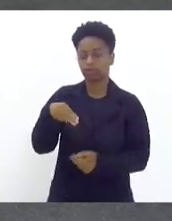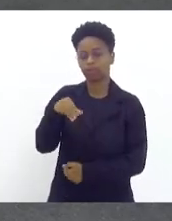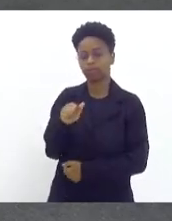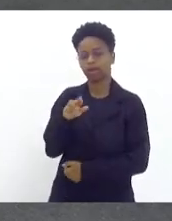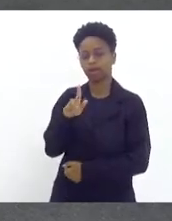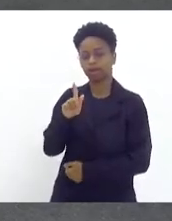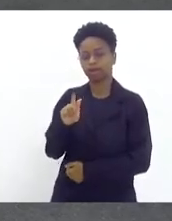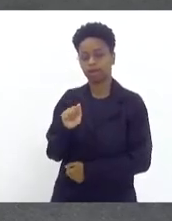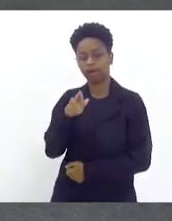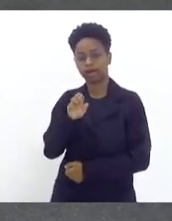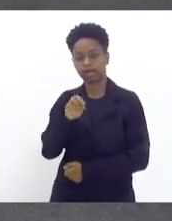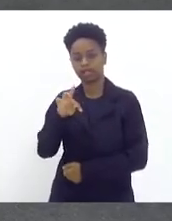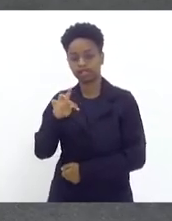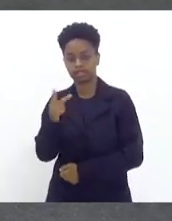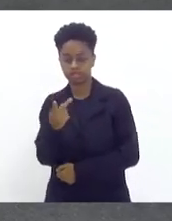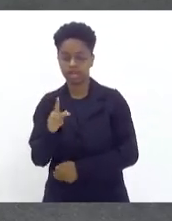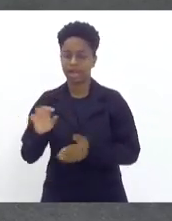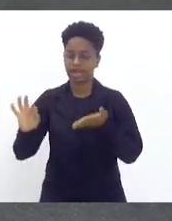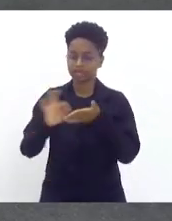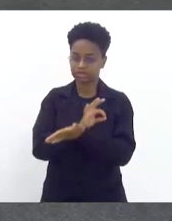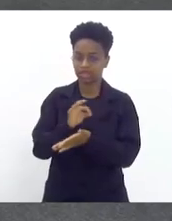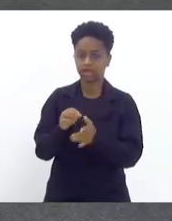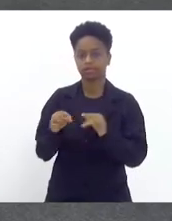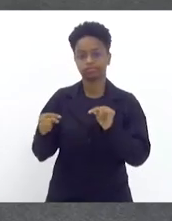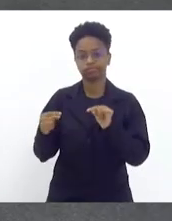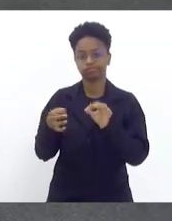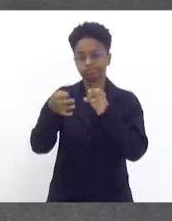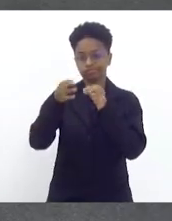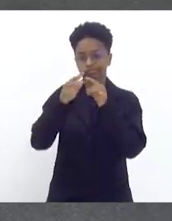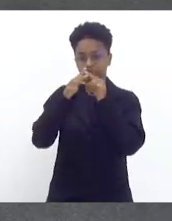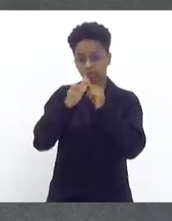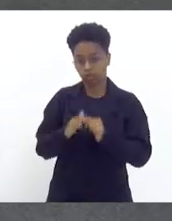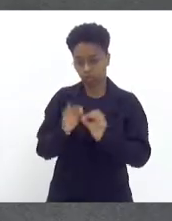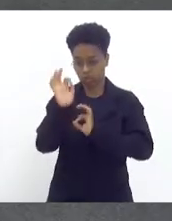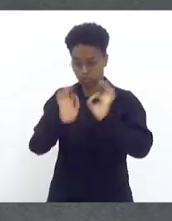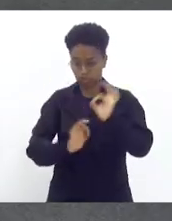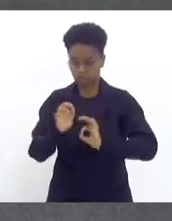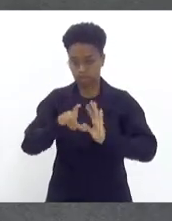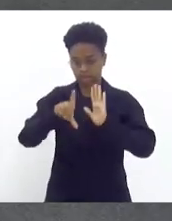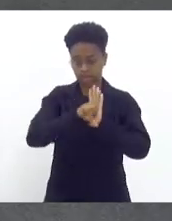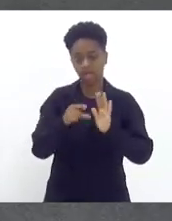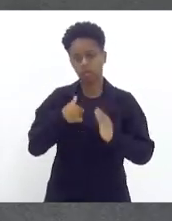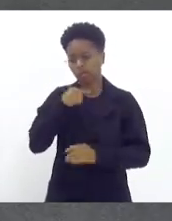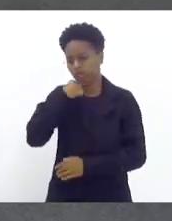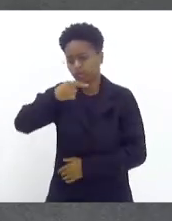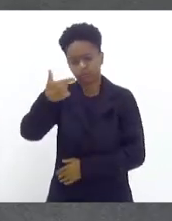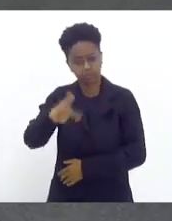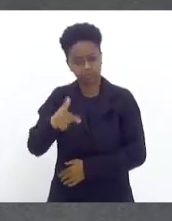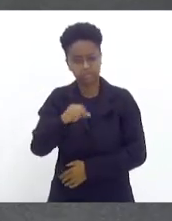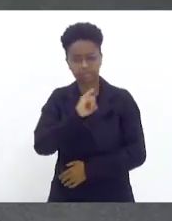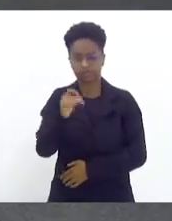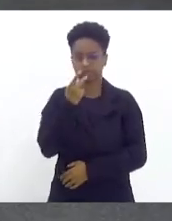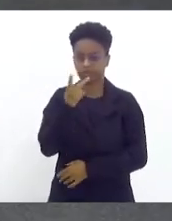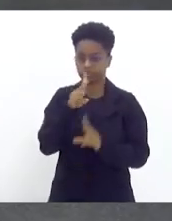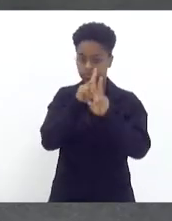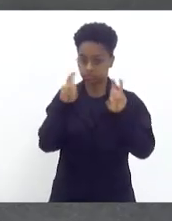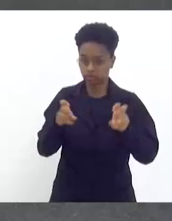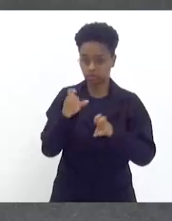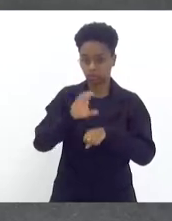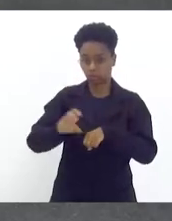assinará e regulamentará essa lei então eu não tenho dúvida senhora quando a gente fala de Cultura